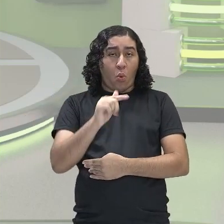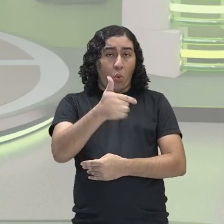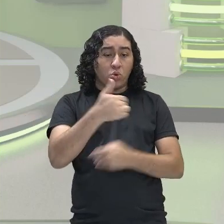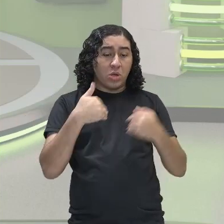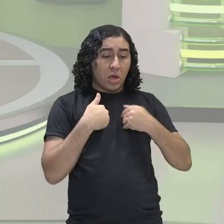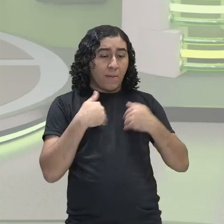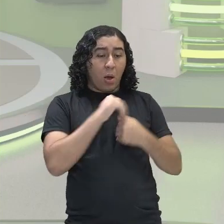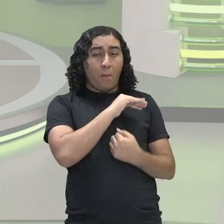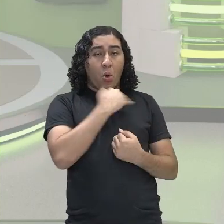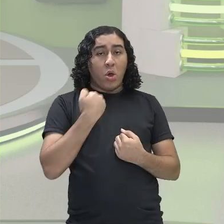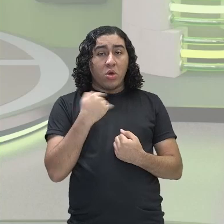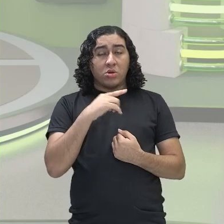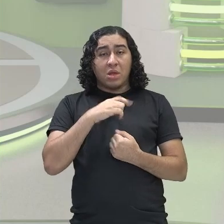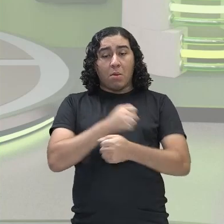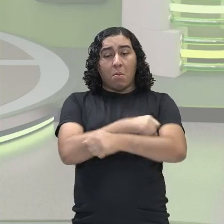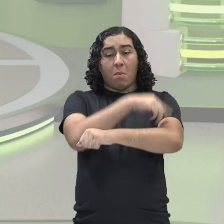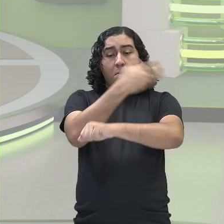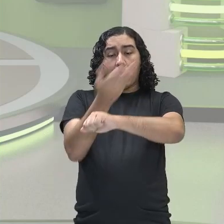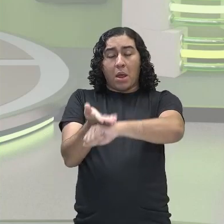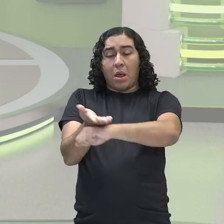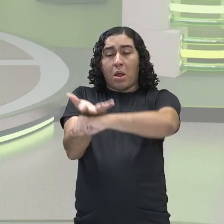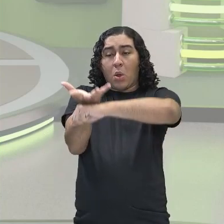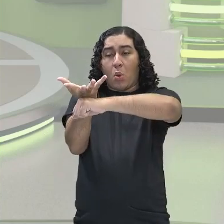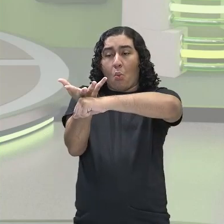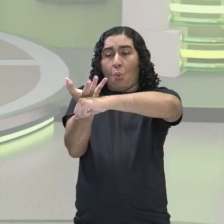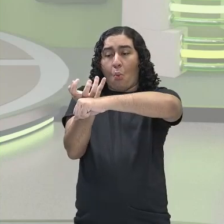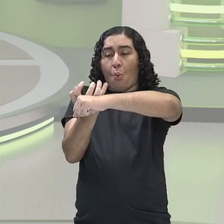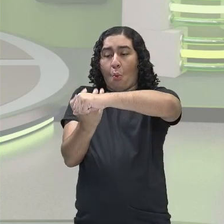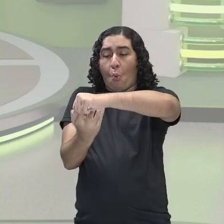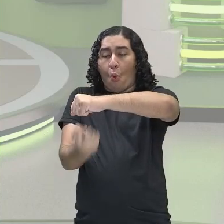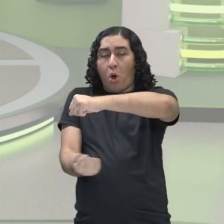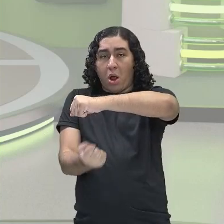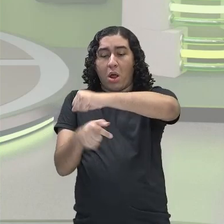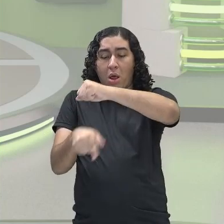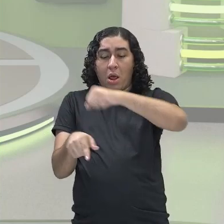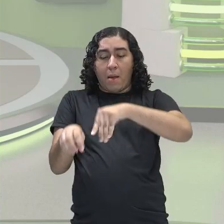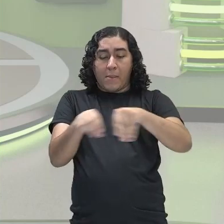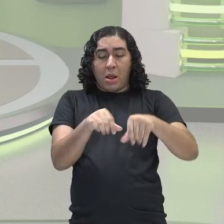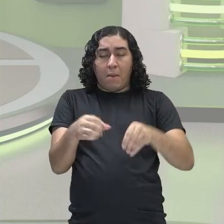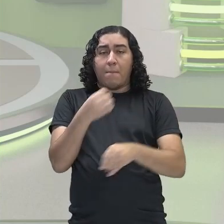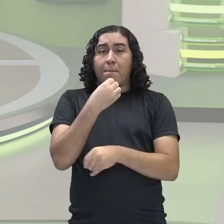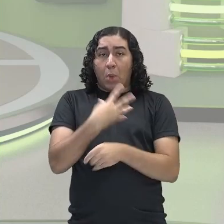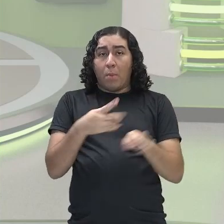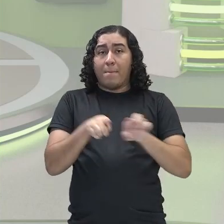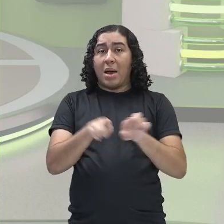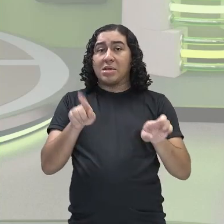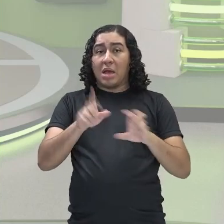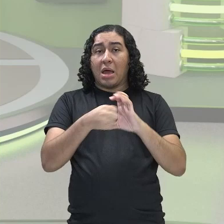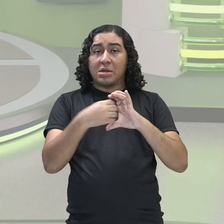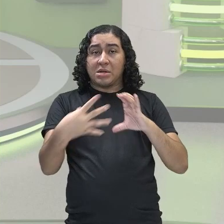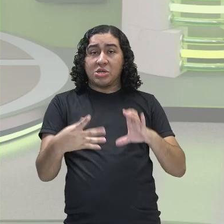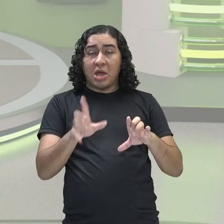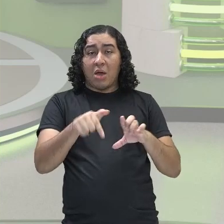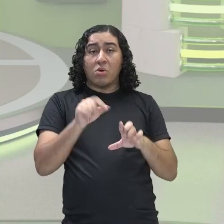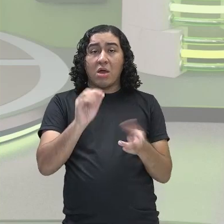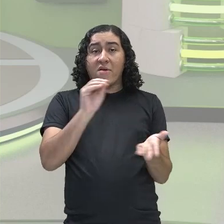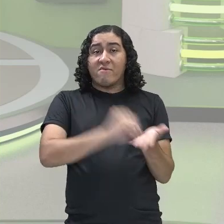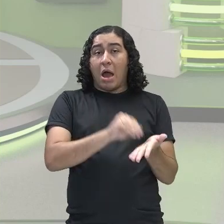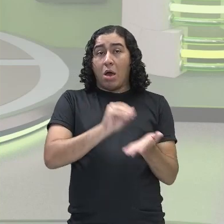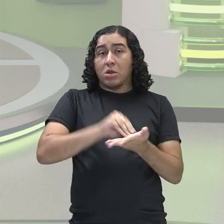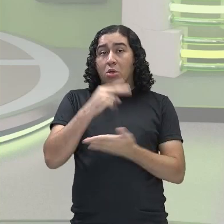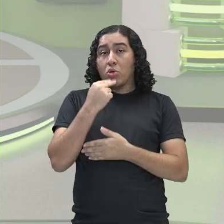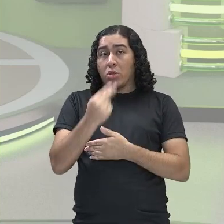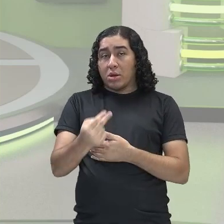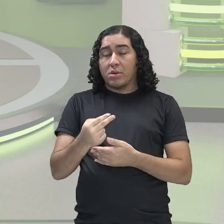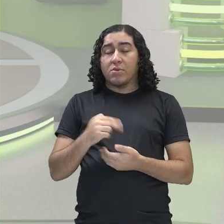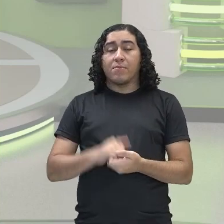ele vai tornando aquele solo mais rico e mais fértil, tá? Mas ele tem a característica de solo pobre em nutrientes. E também,